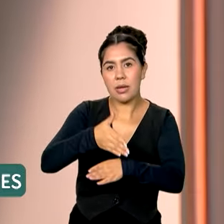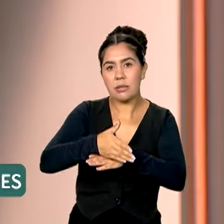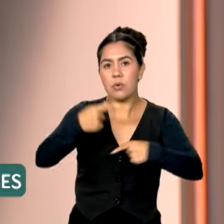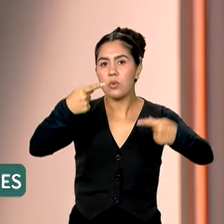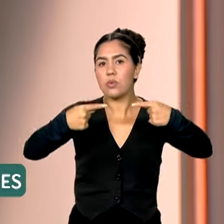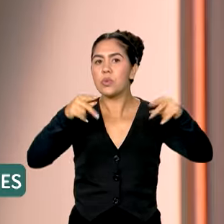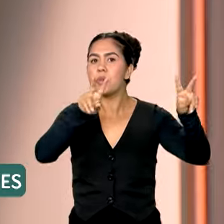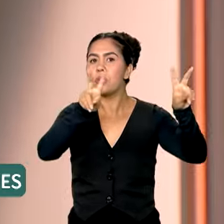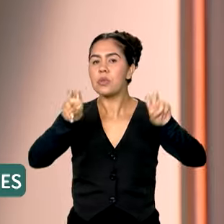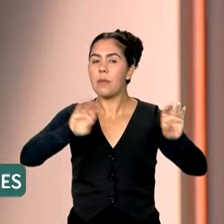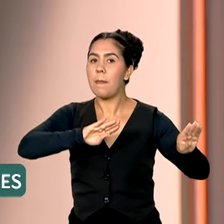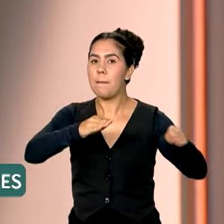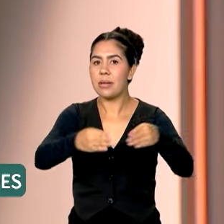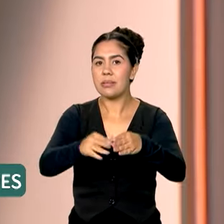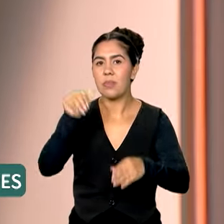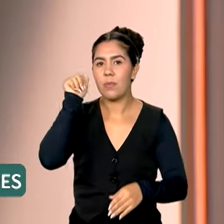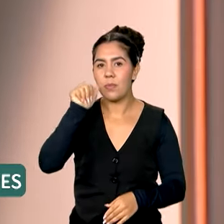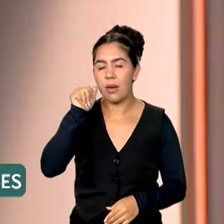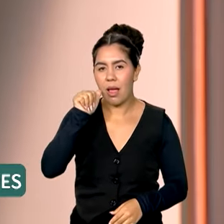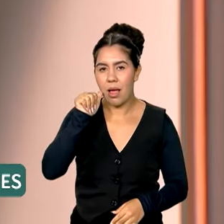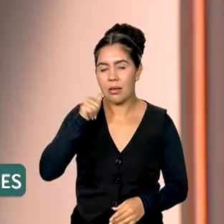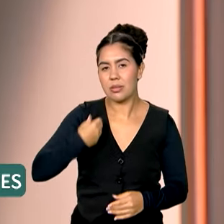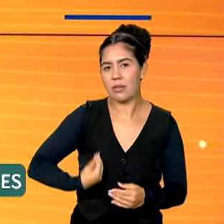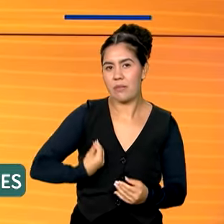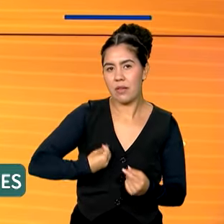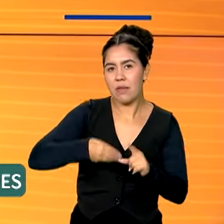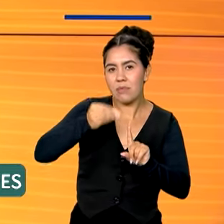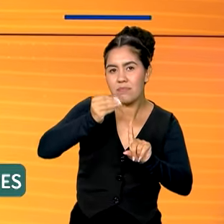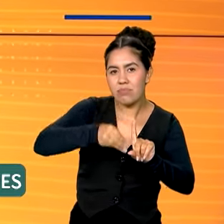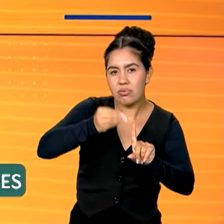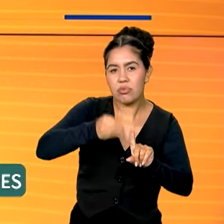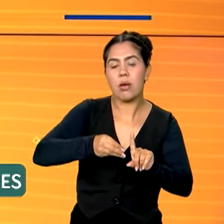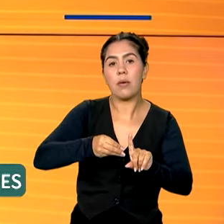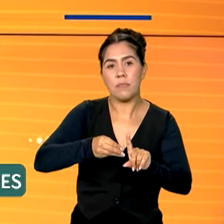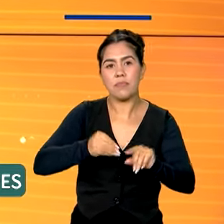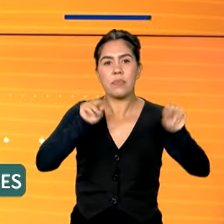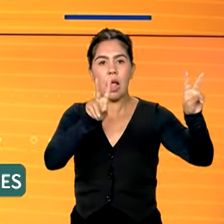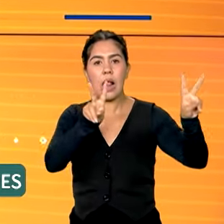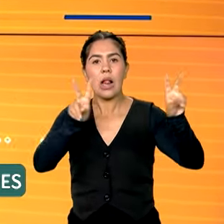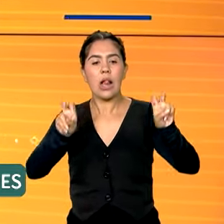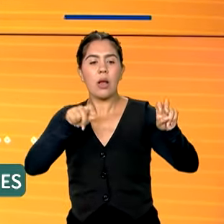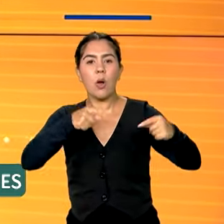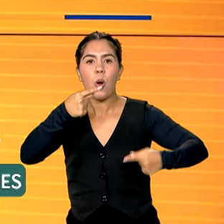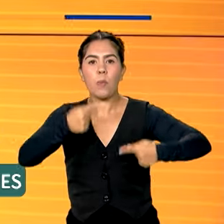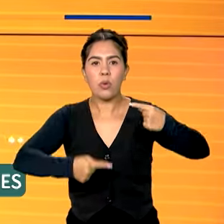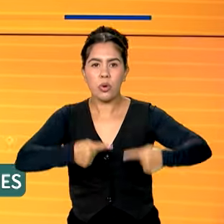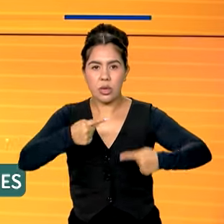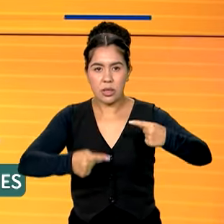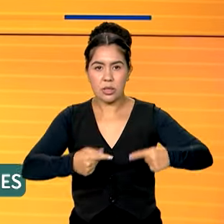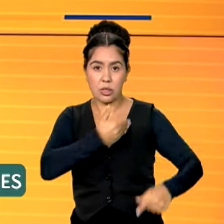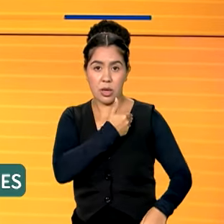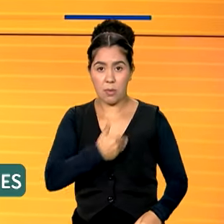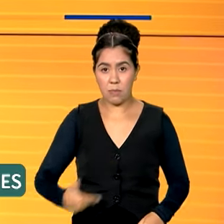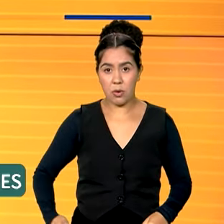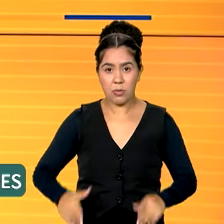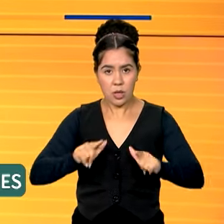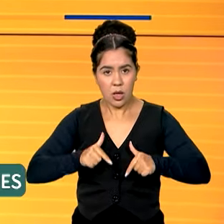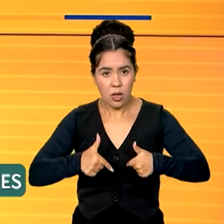que vivem em situação de vulnerabilidade. No painel Políticas Públicas de Combate à Fome e à